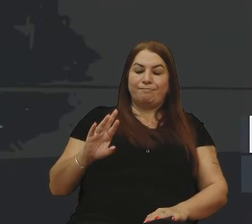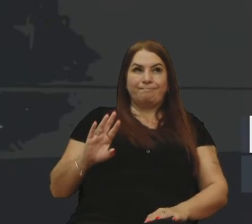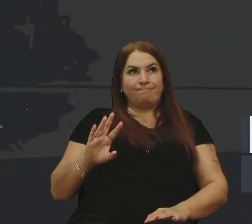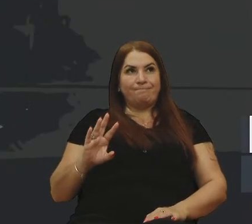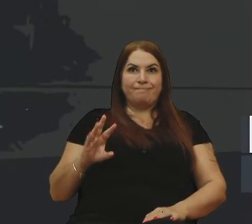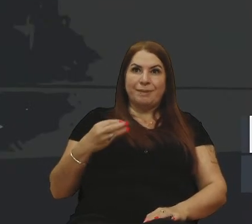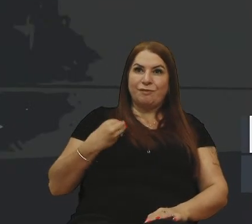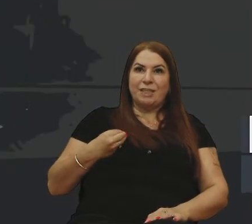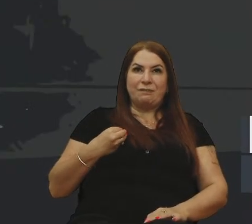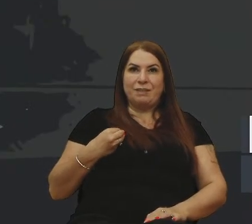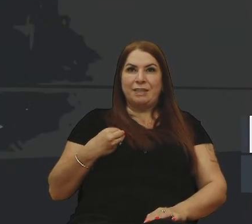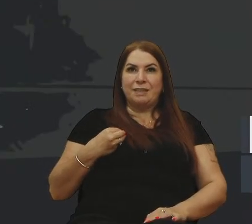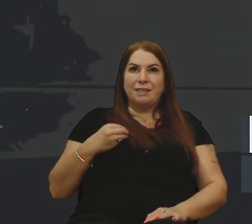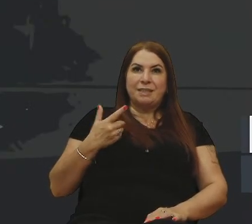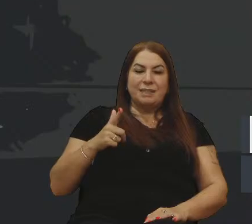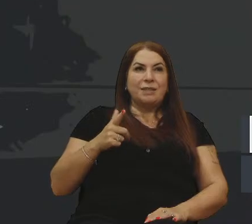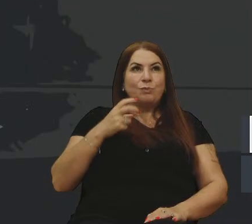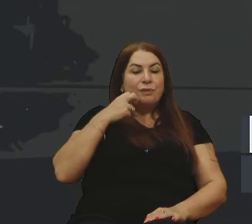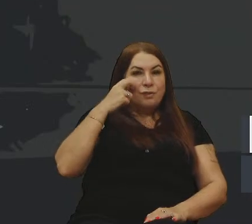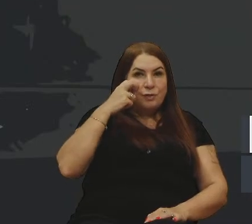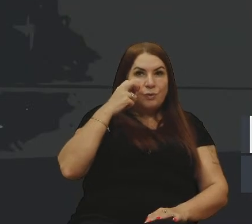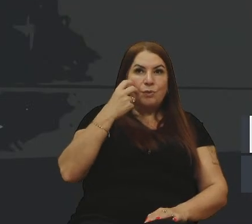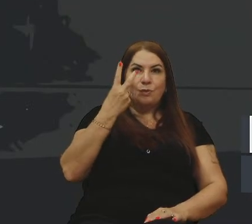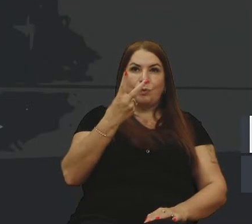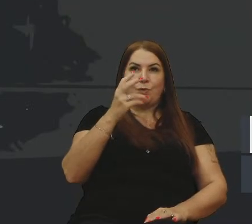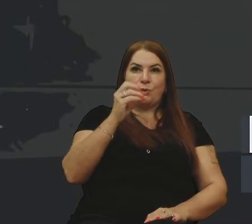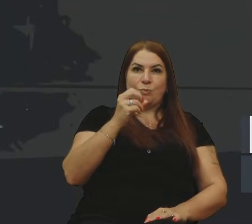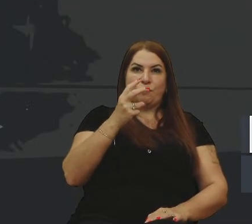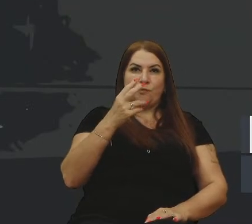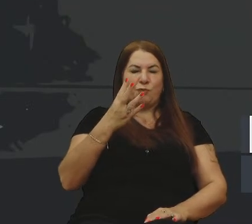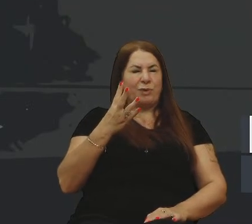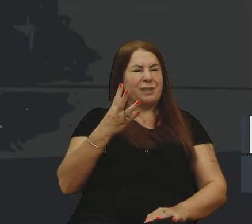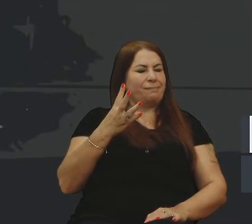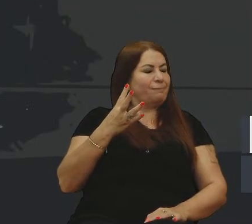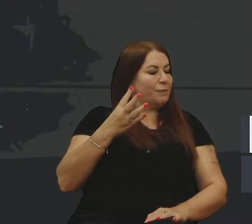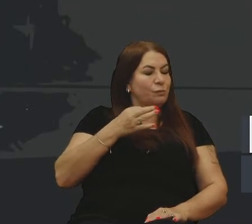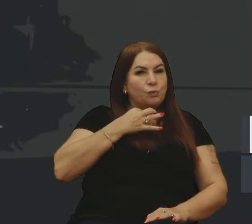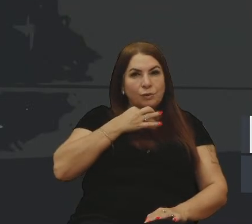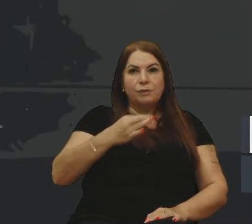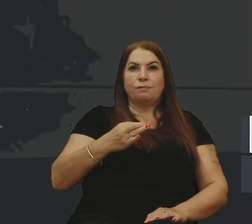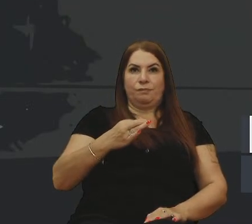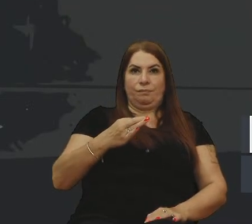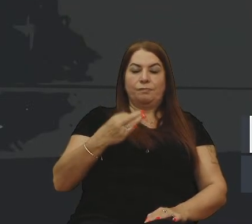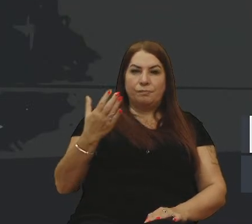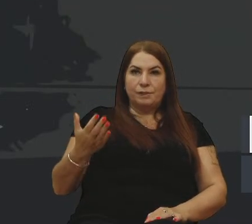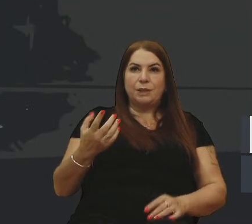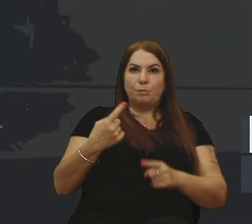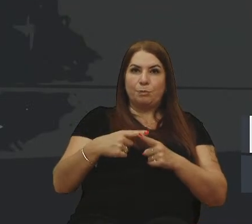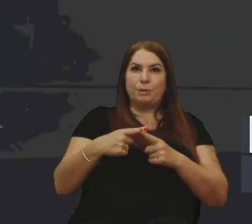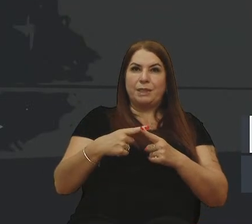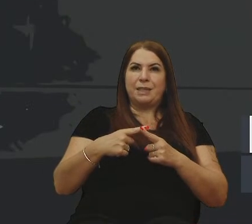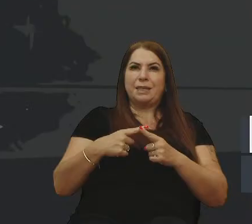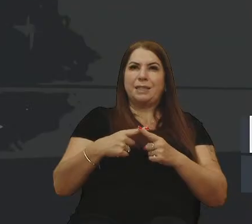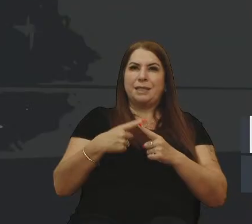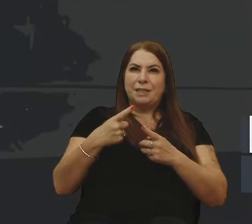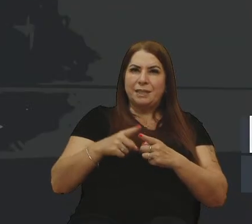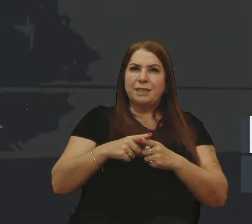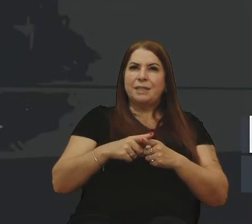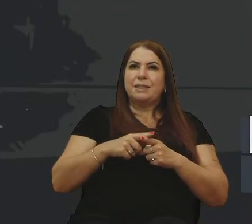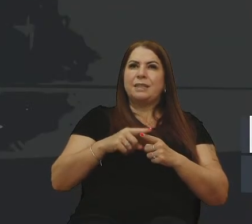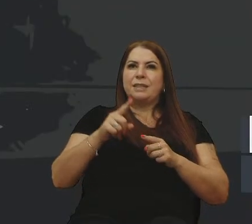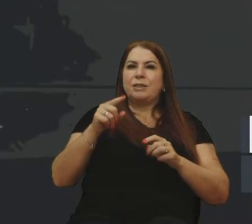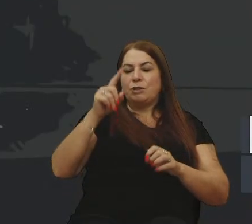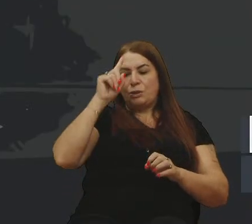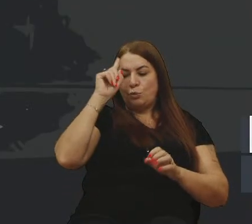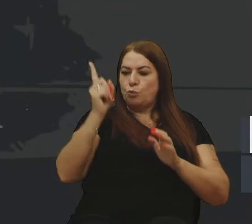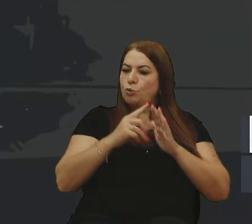vive sem vergonha. Então, o ano de 2024 foi um ano, assim, sabatinado mesmo. né? Porque a gente tinha que meter a skin de empresário bem-sucedido,